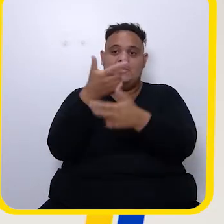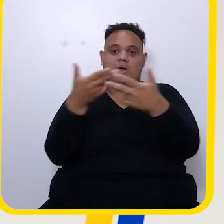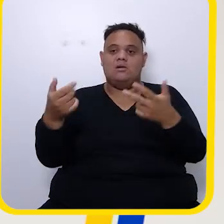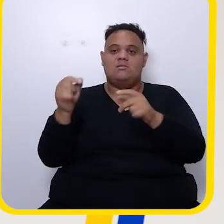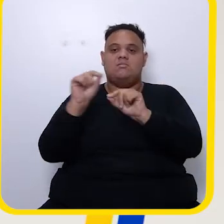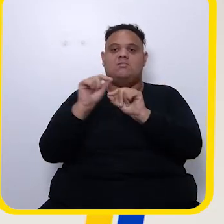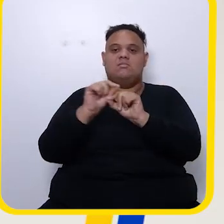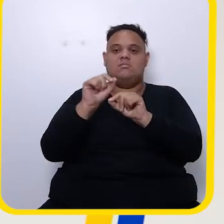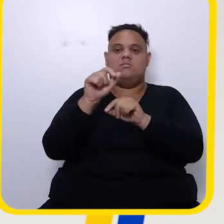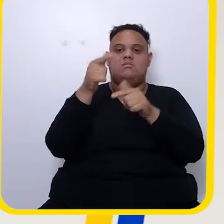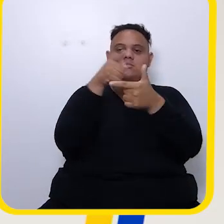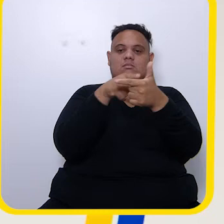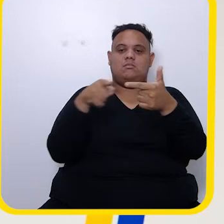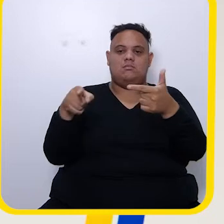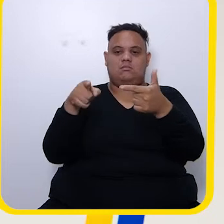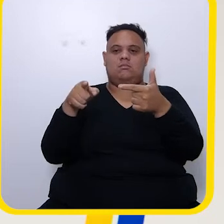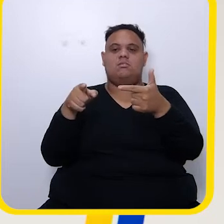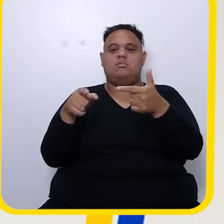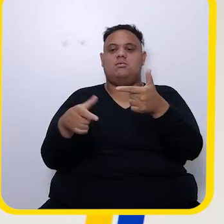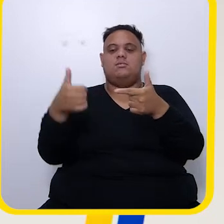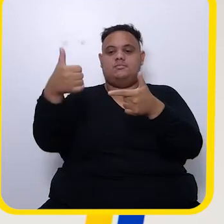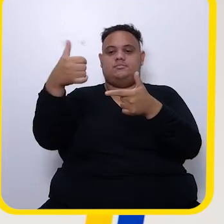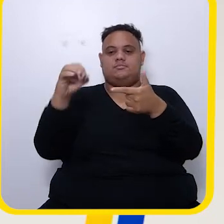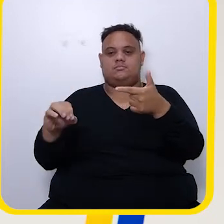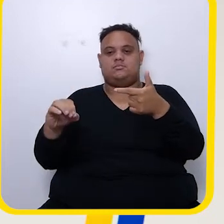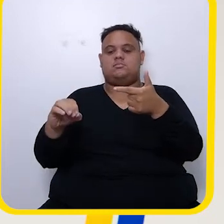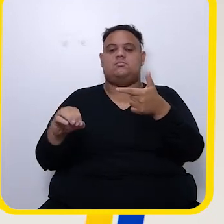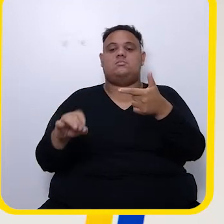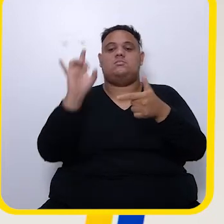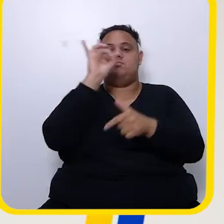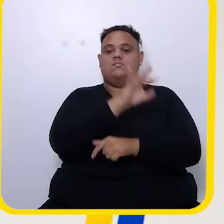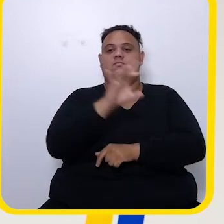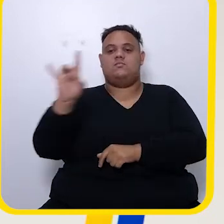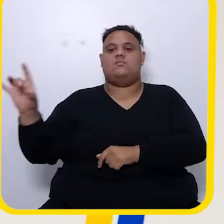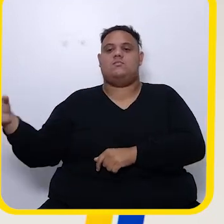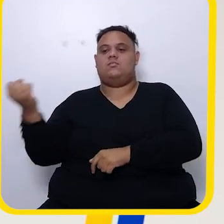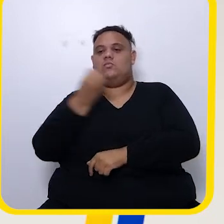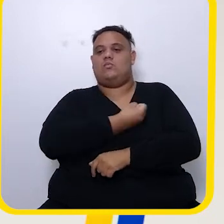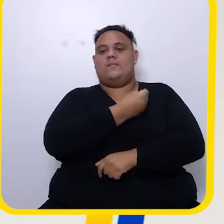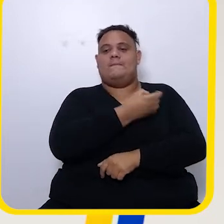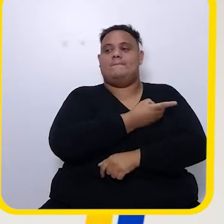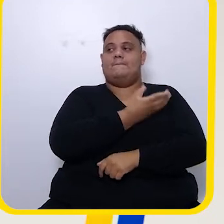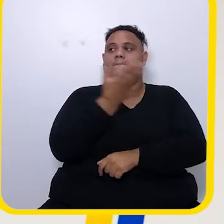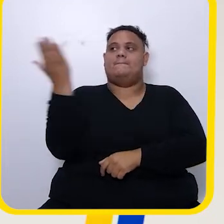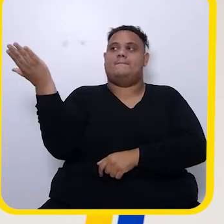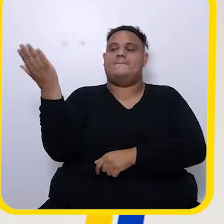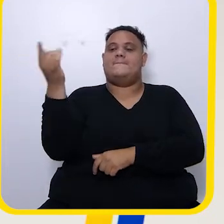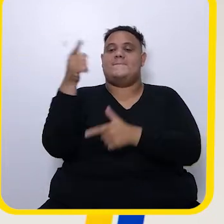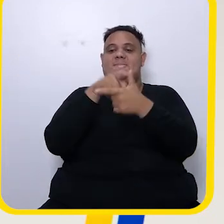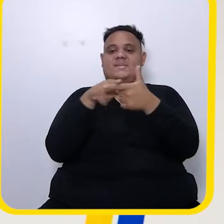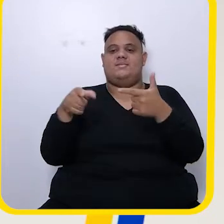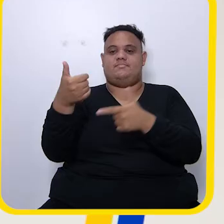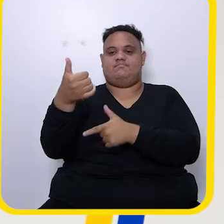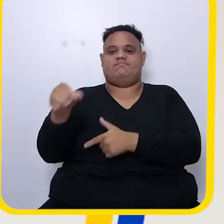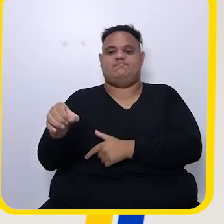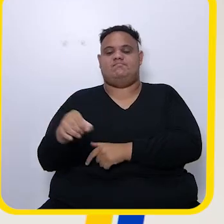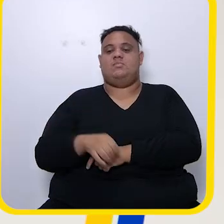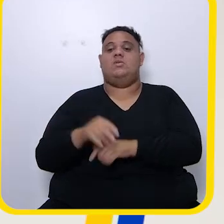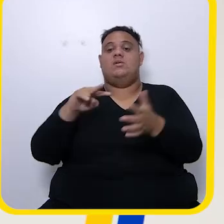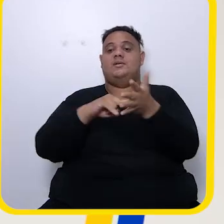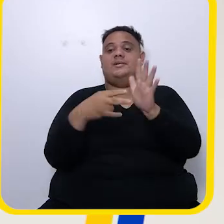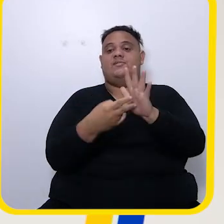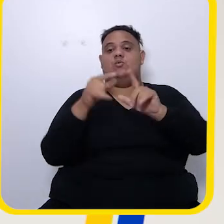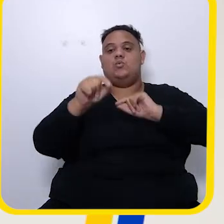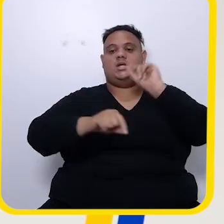é dividir a minha equação todinha por 10. Então, cada coeficiente, cada número que está aí, vai ser dividido por 10. O que é que